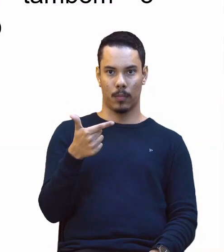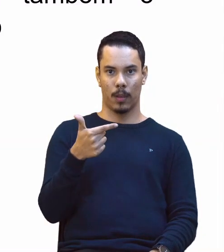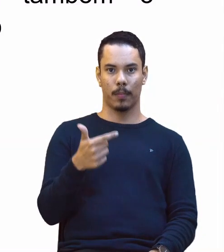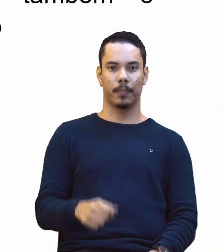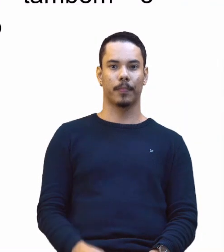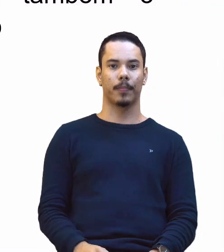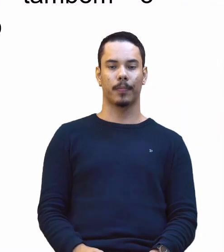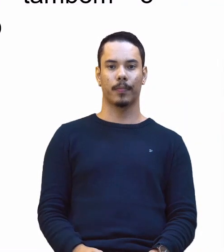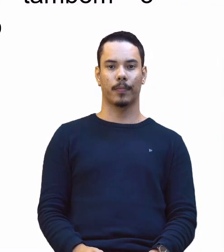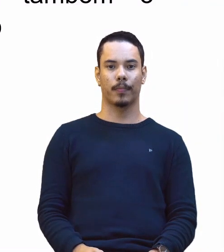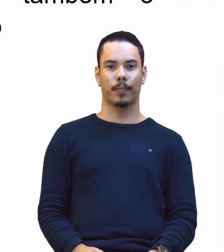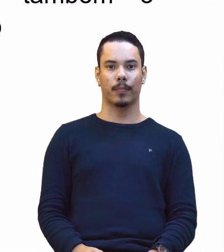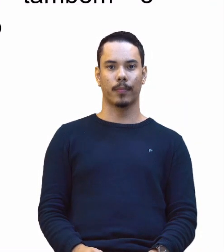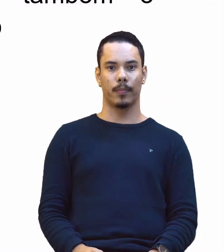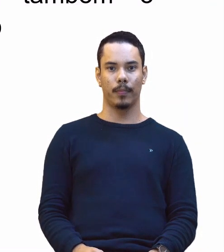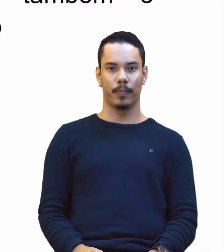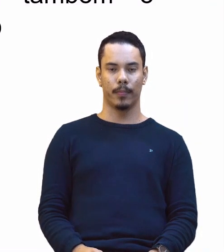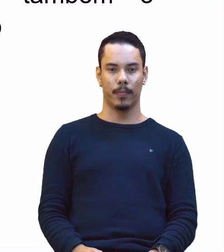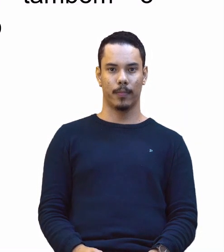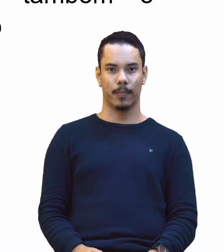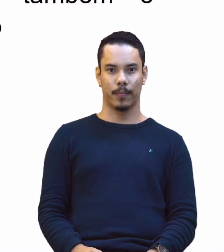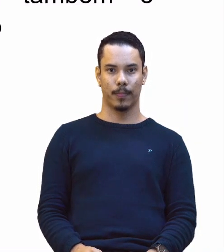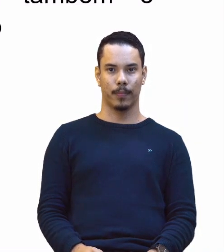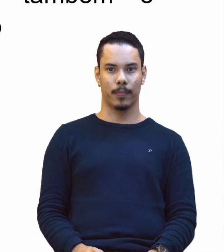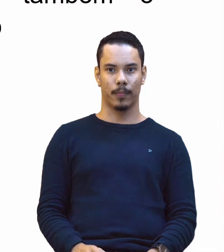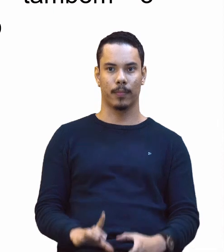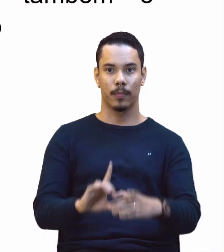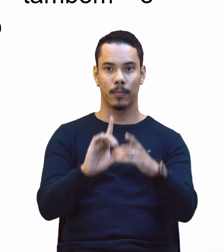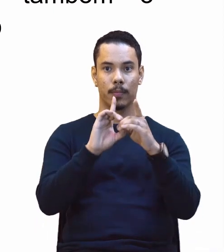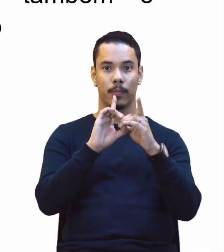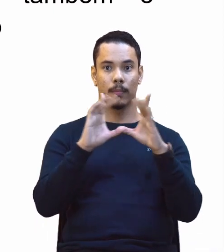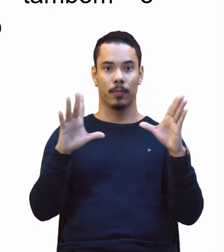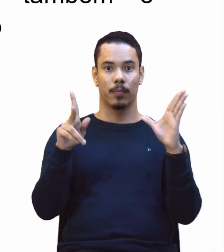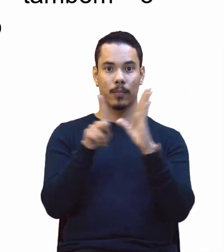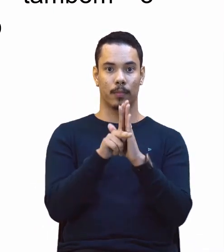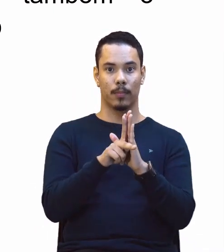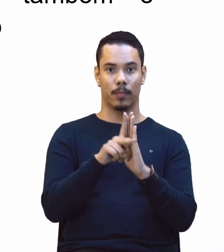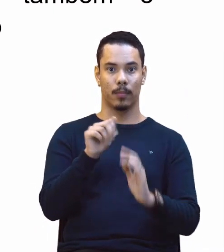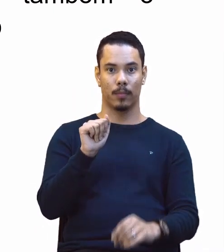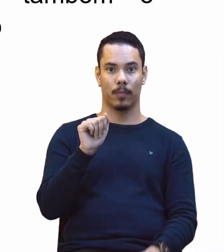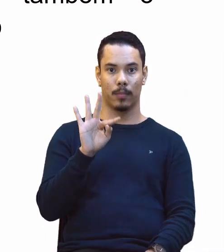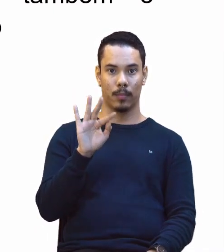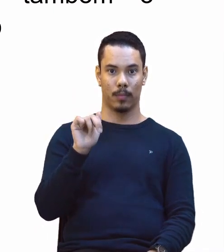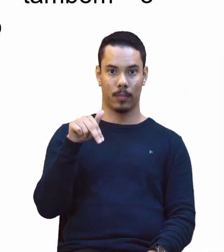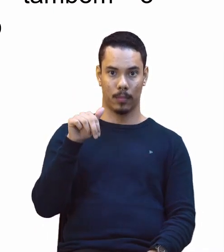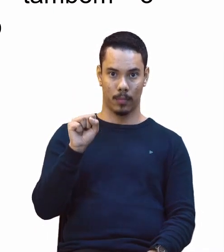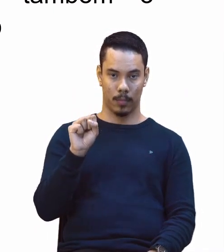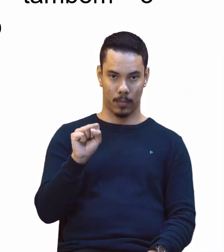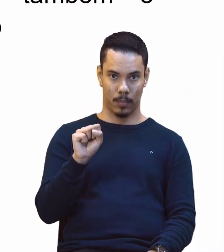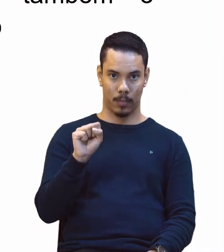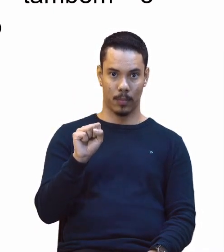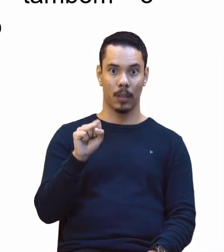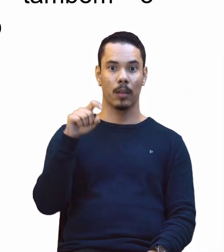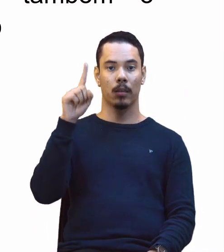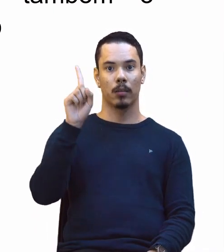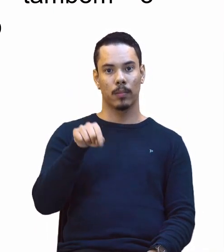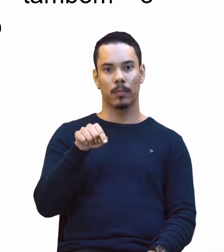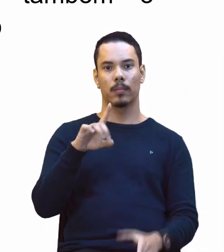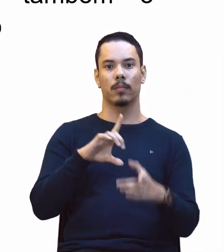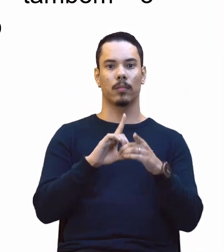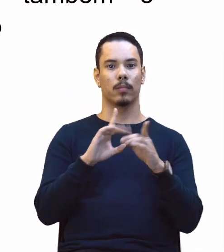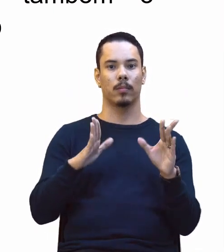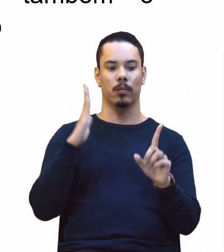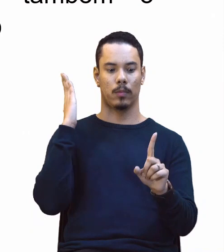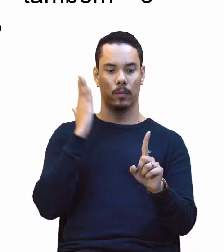só. A democracia ateniense era uma democracia